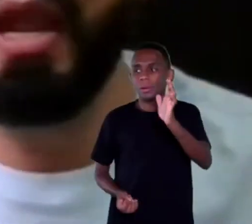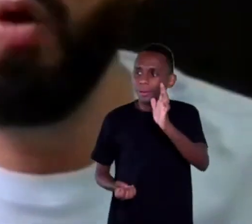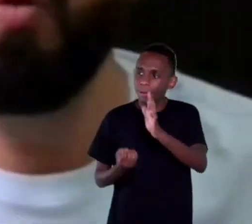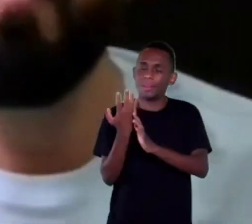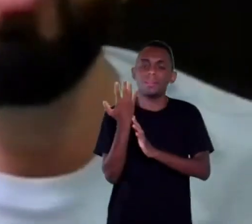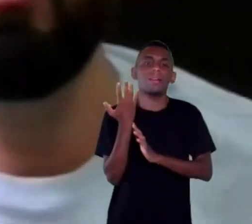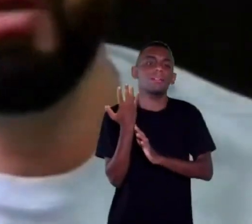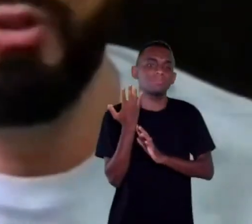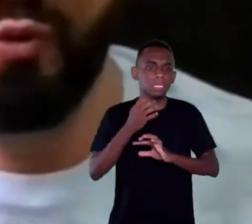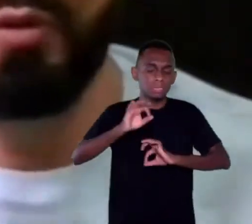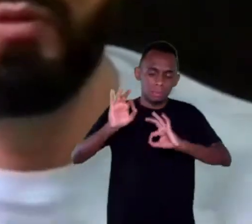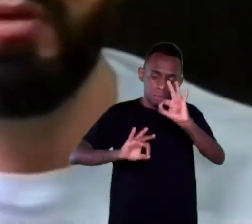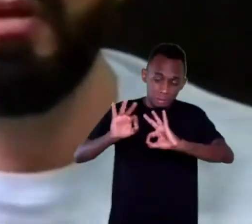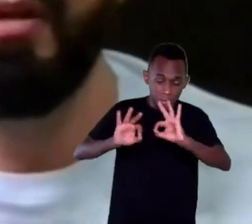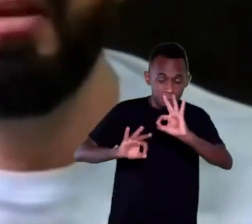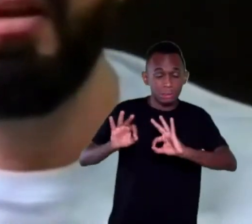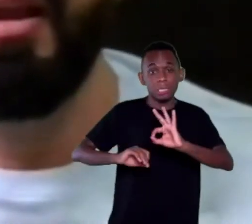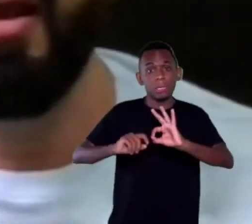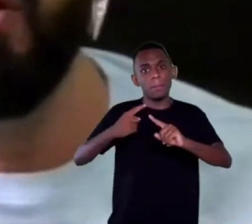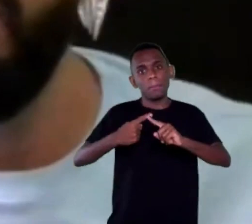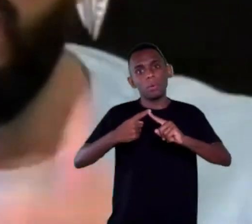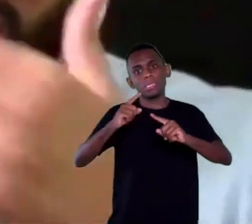isso, porque é algo muito grandioso.